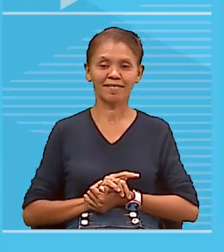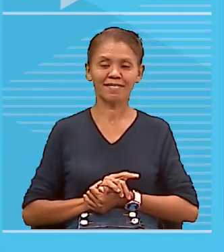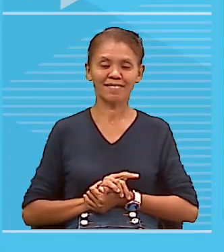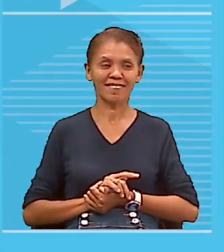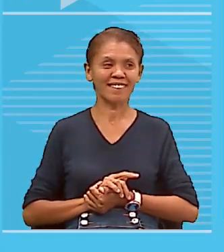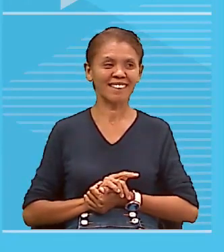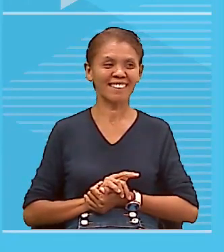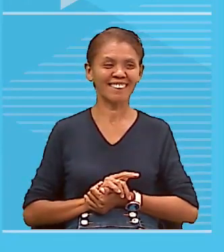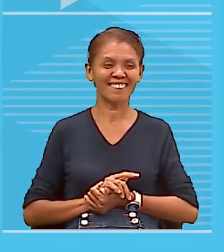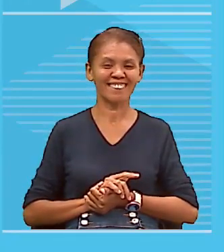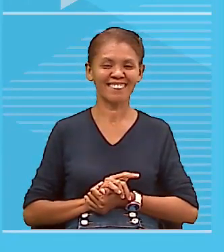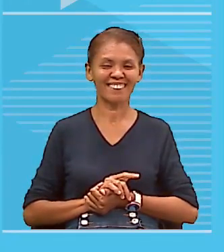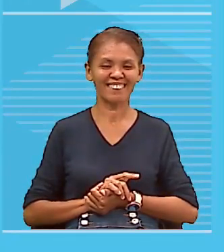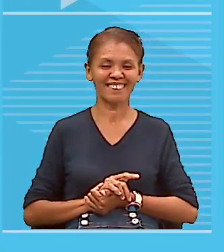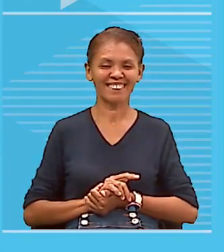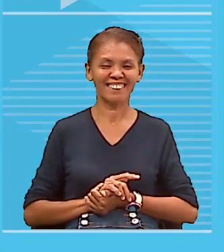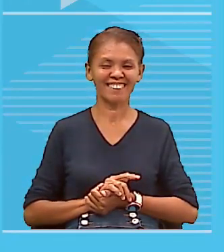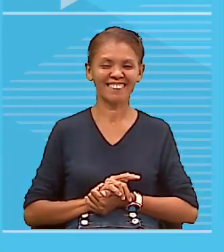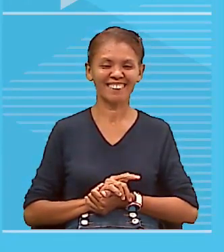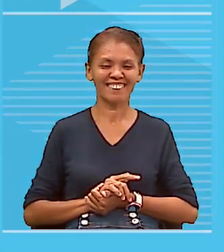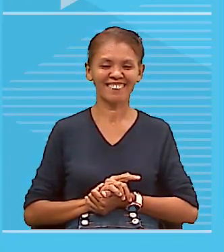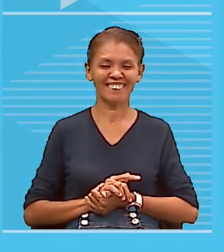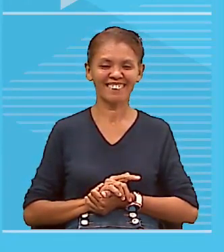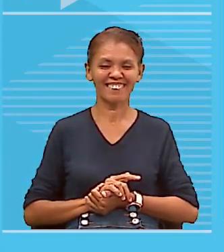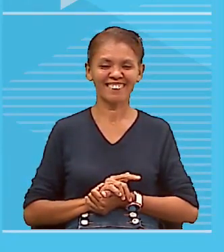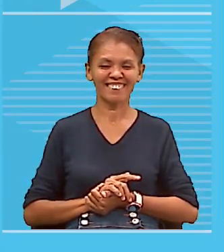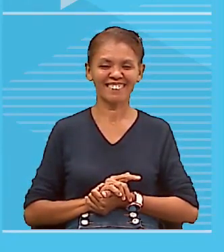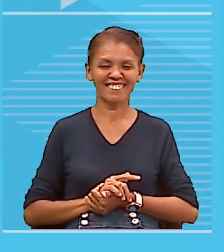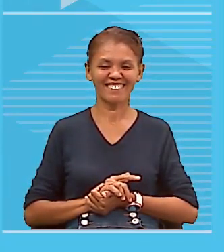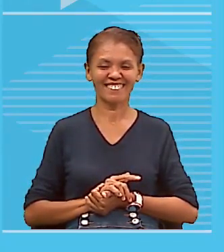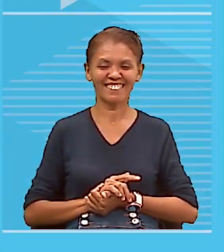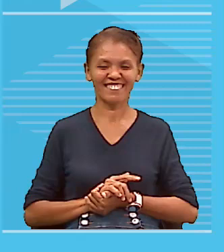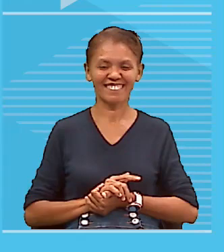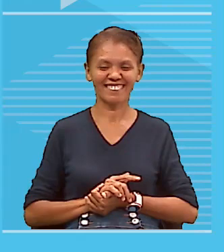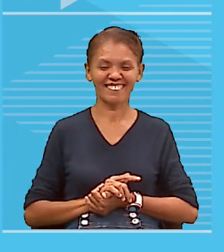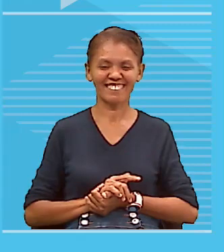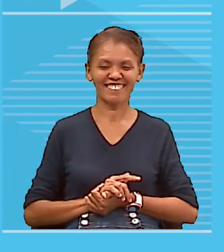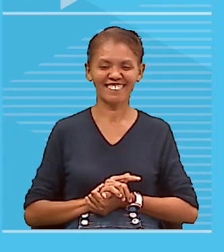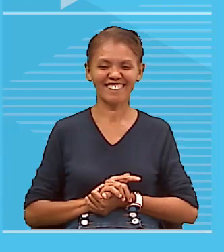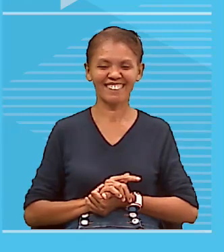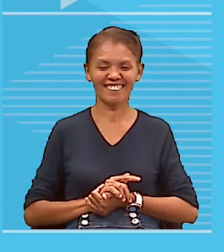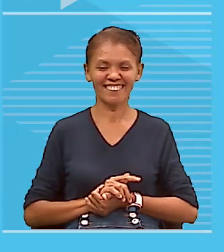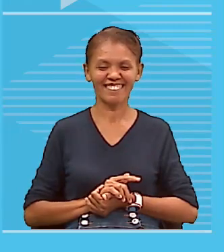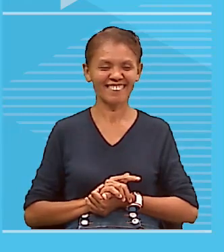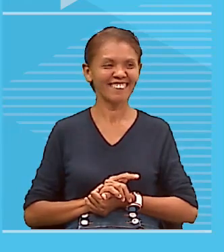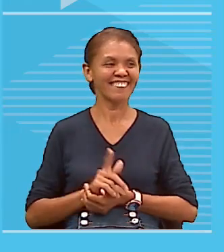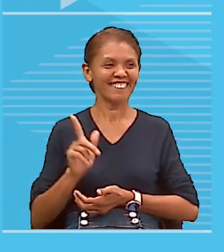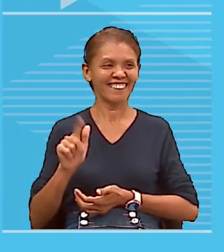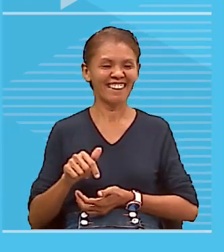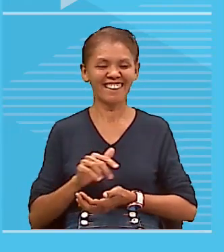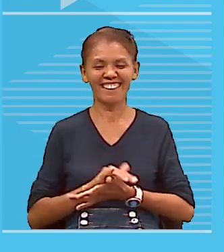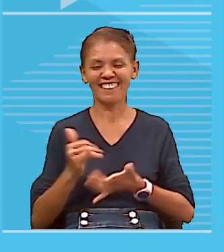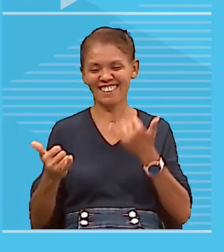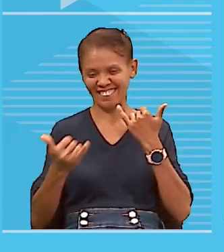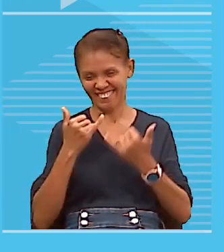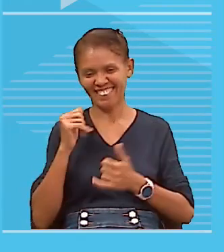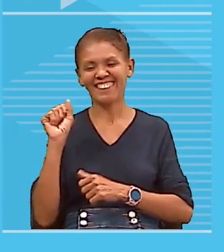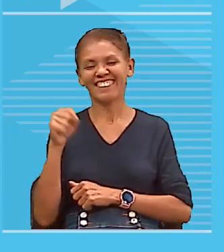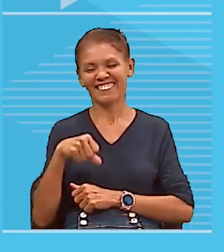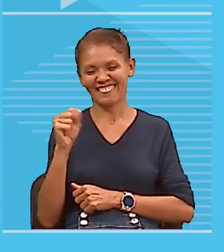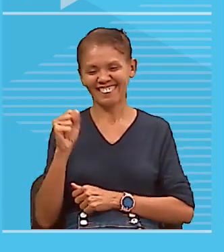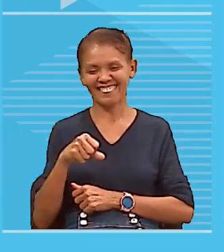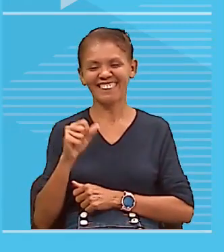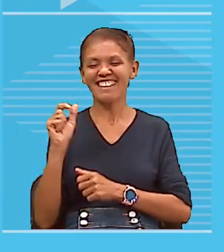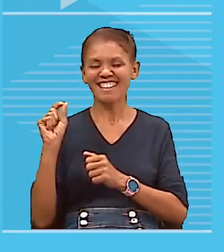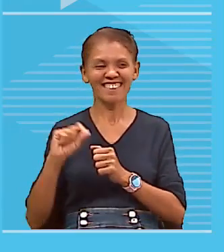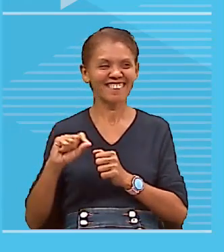dedo no nariz mesmo. Muito bom, excelente, pelo menos vocês assumem. Diferente do Jack, né, que tá dizendo aqui que não faz